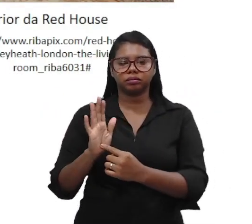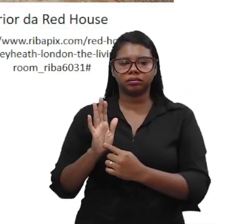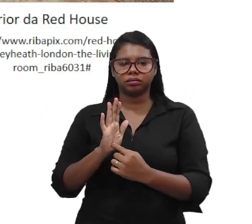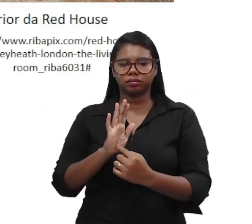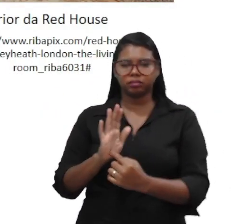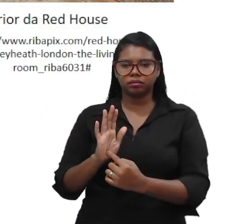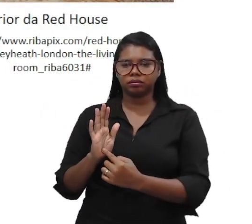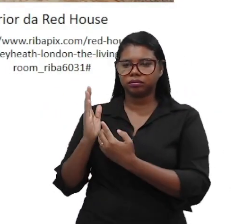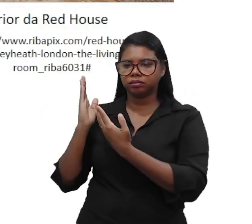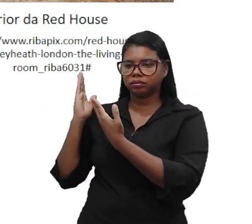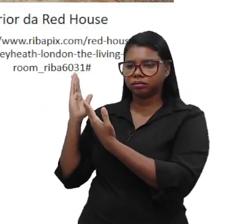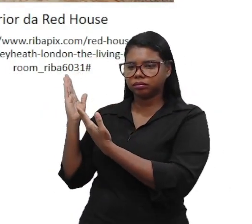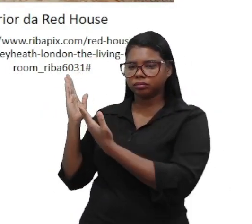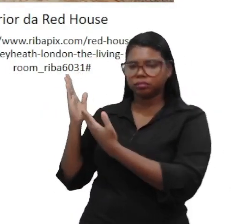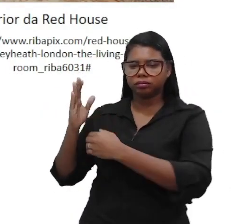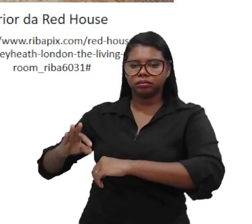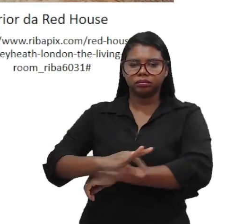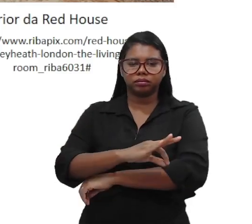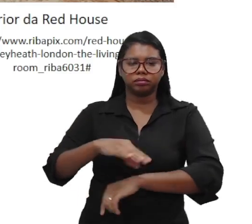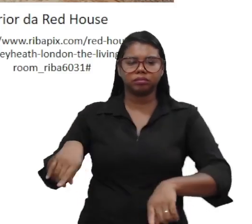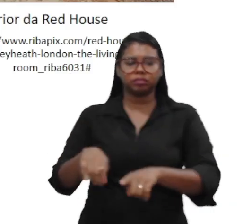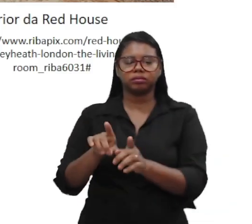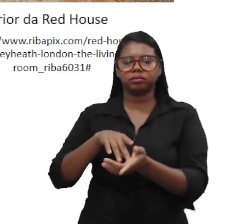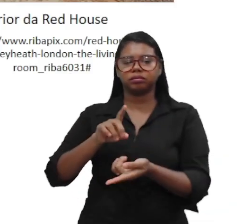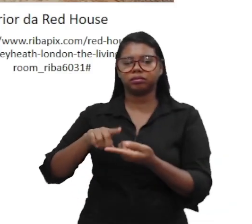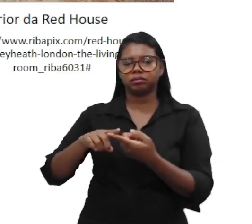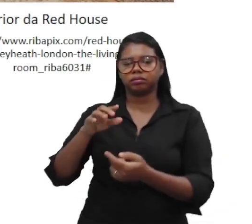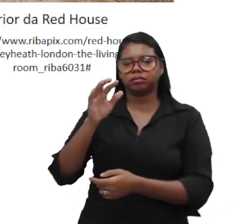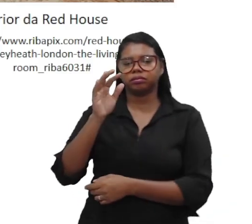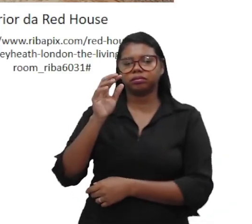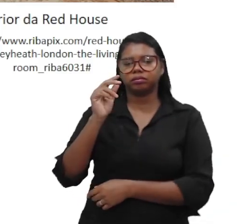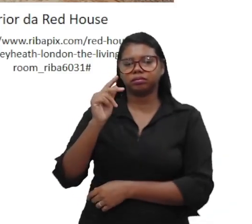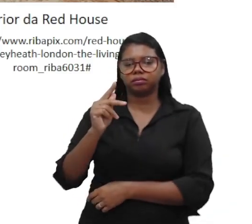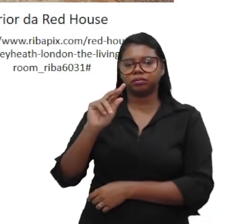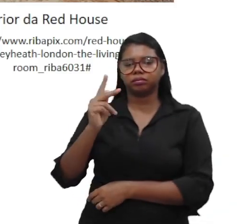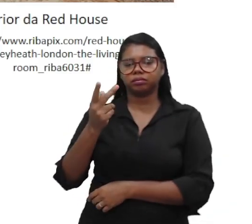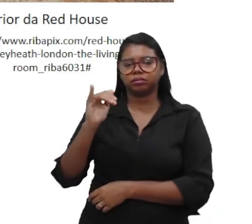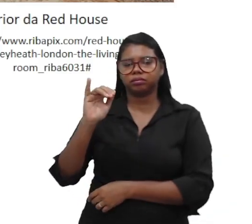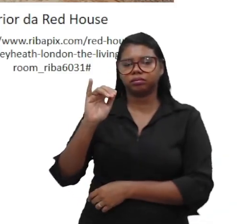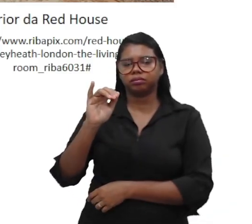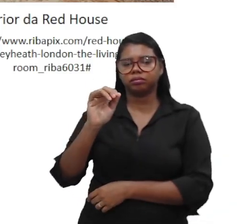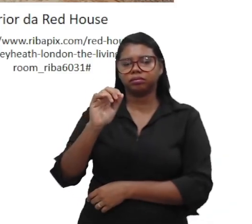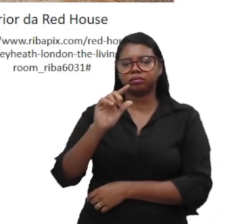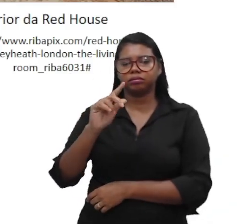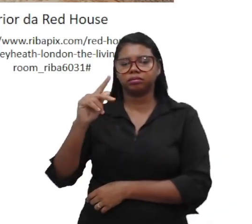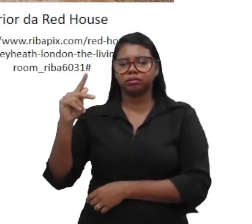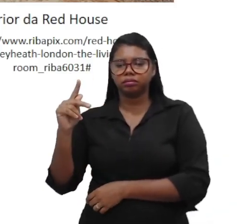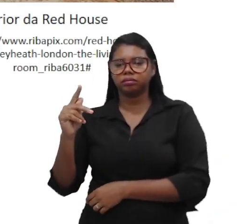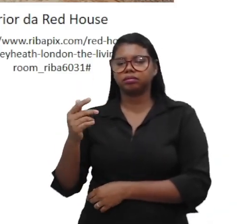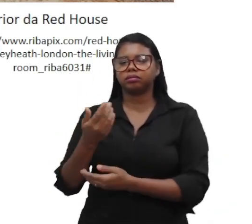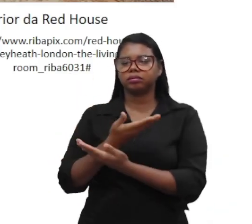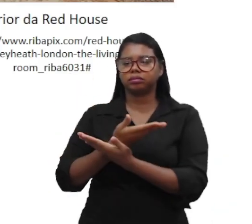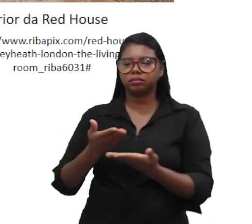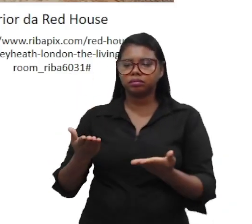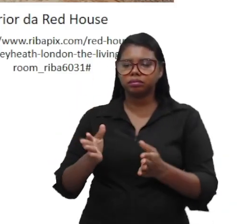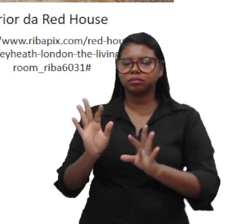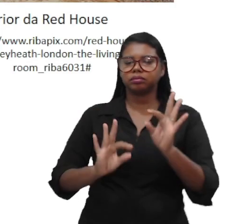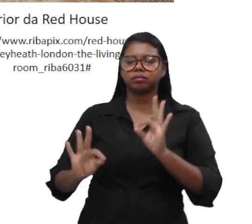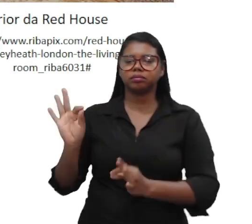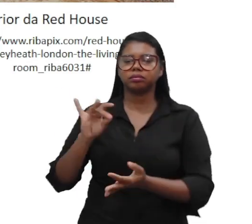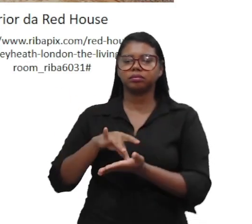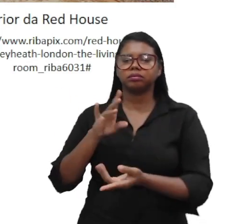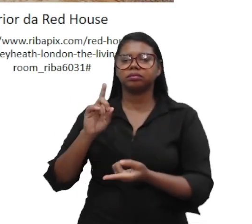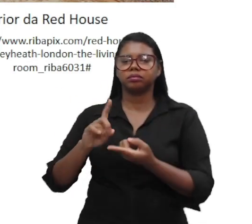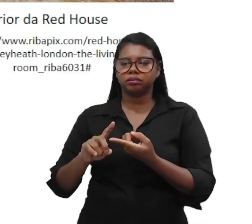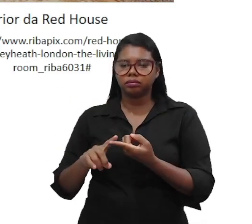Philip Webb, que era um arquiteto, também entrou junto com eles nessa ideia, que era a ideia de você manter elementos